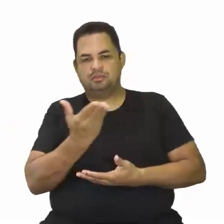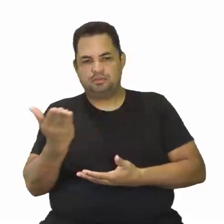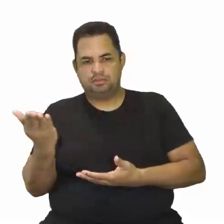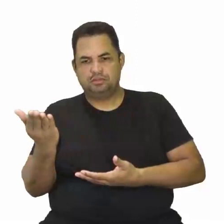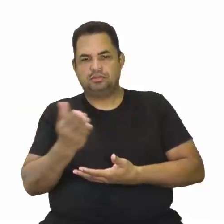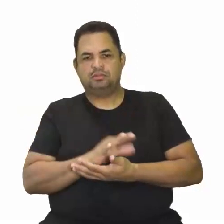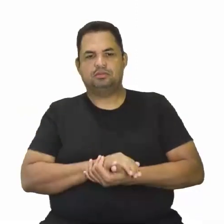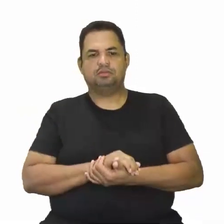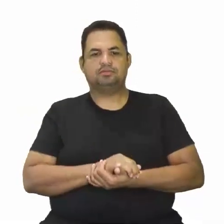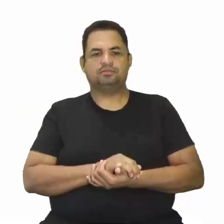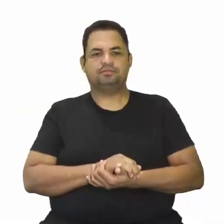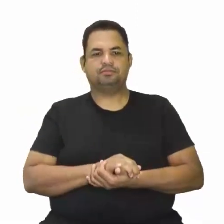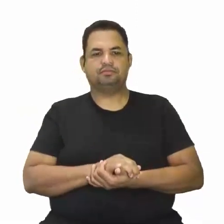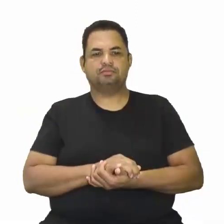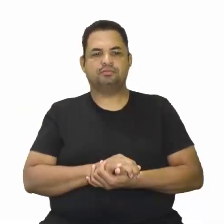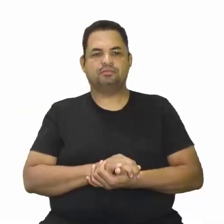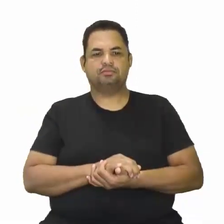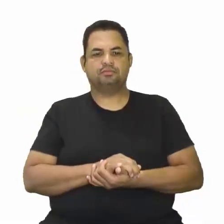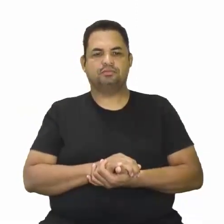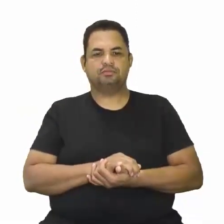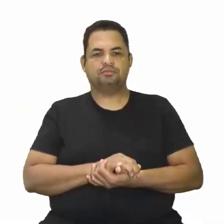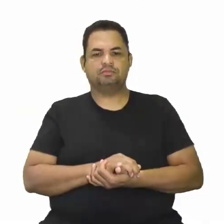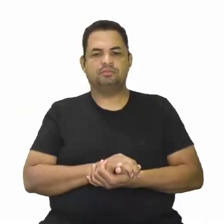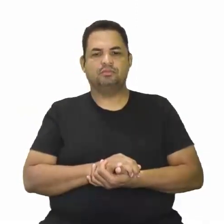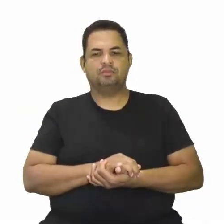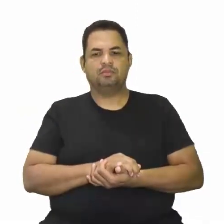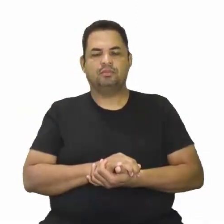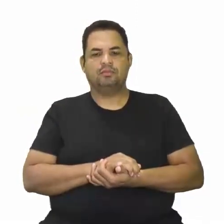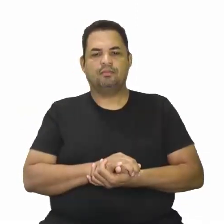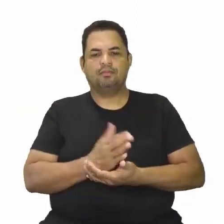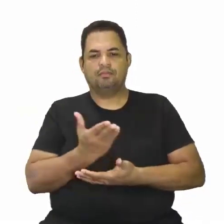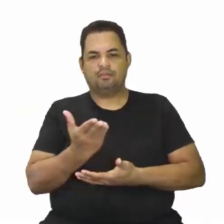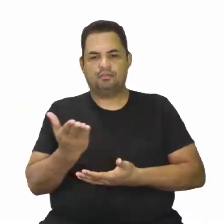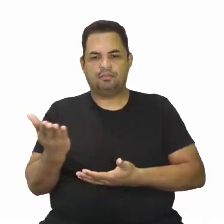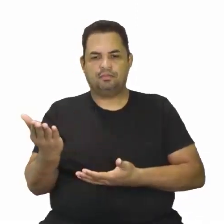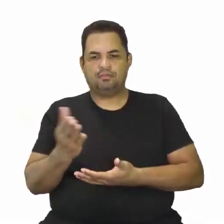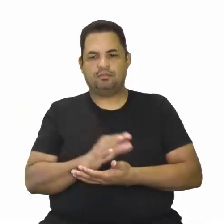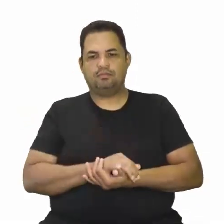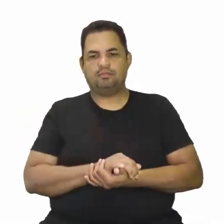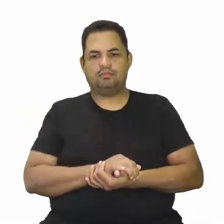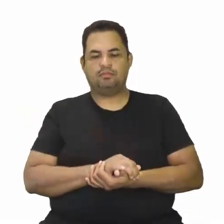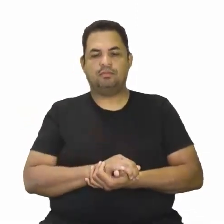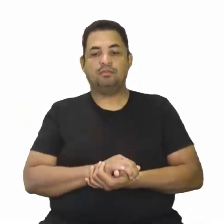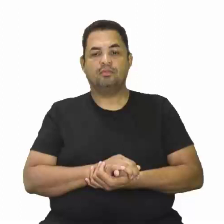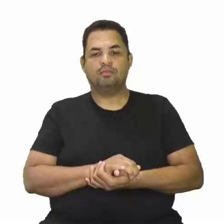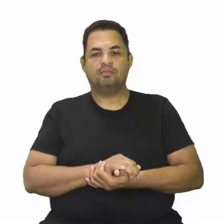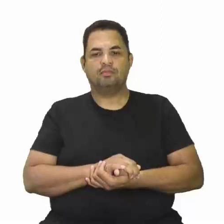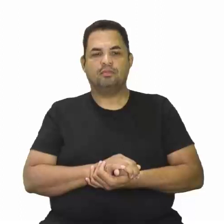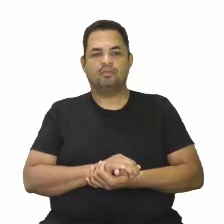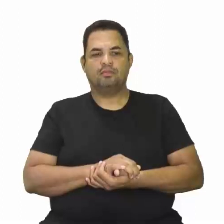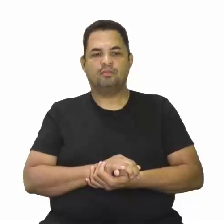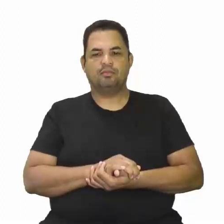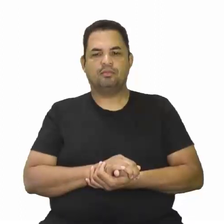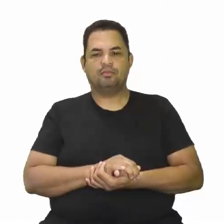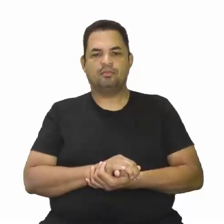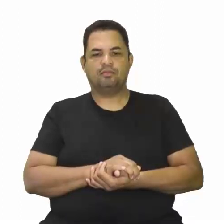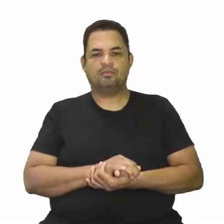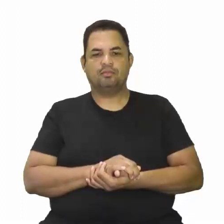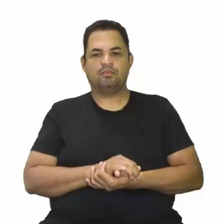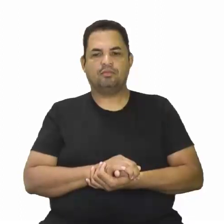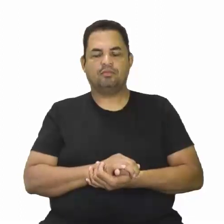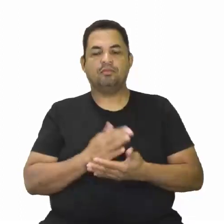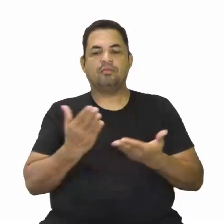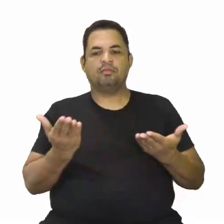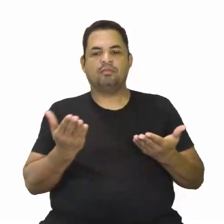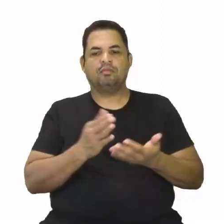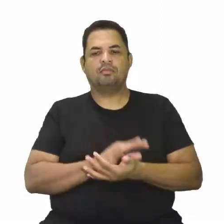quiçá, talvez, não é seguro que, é possível que e não creio